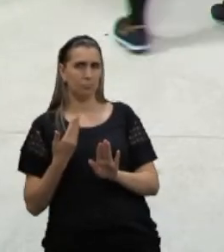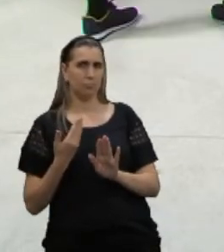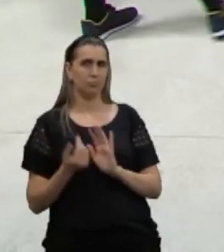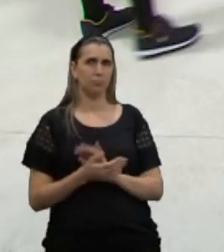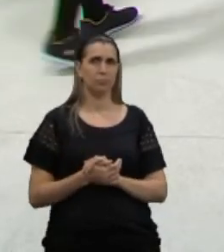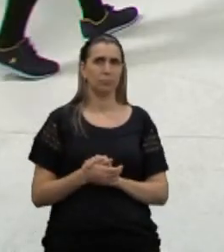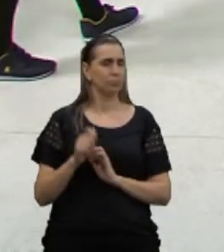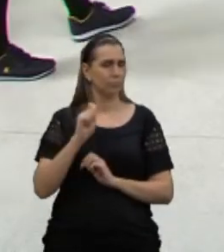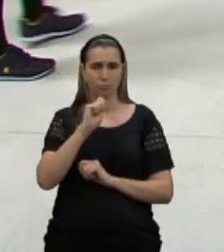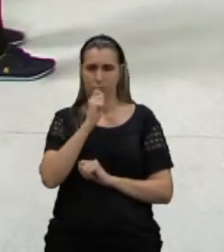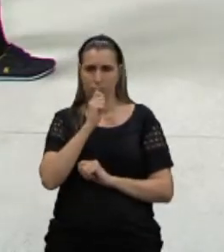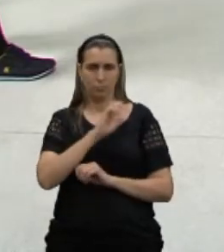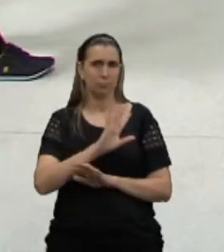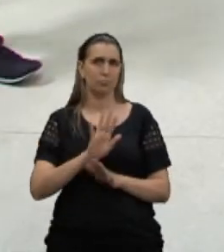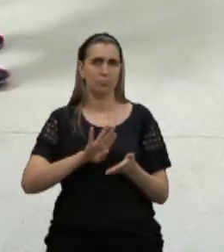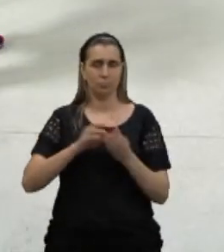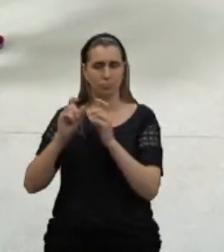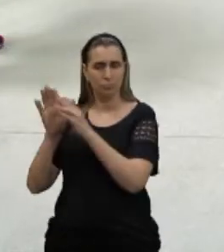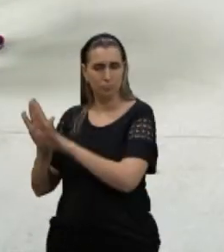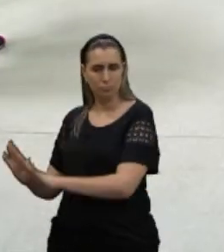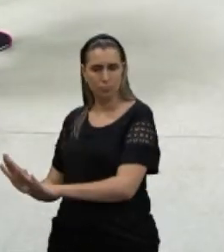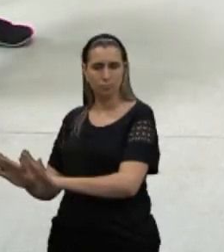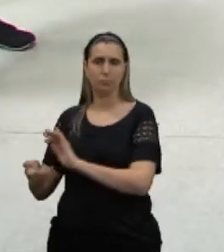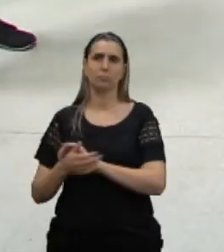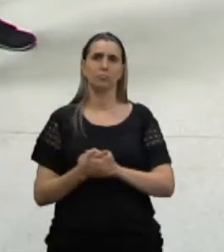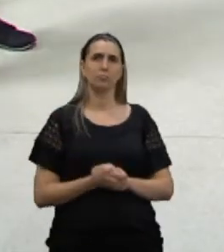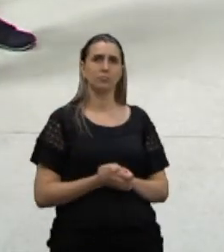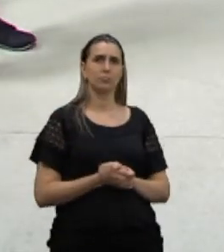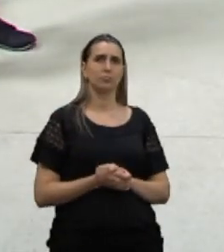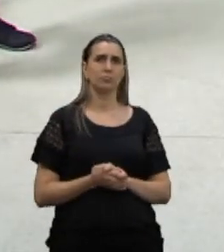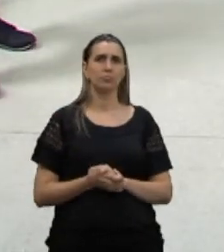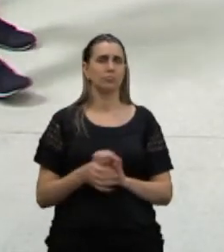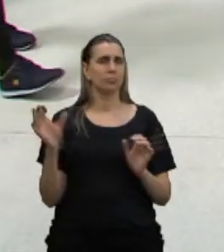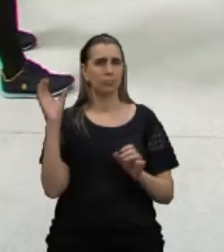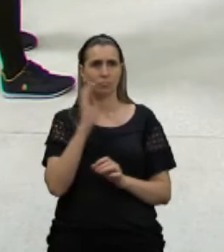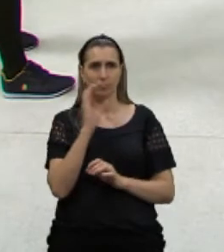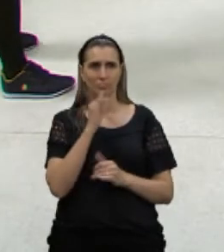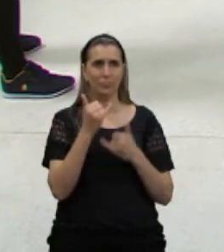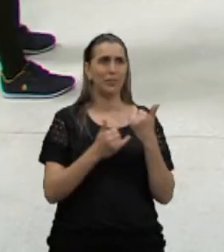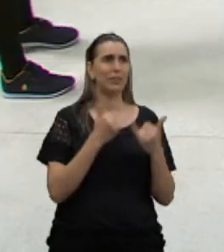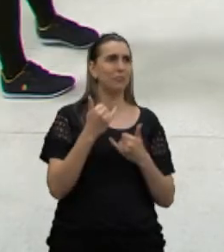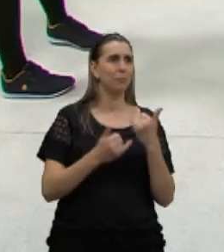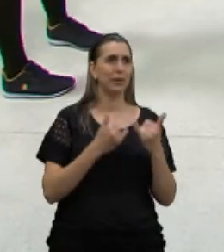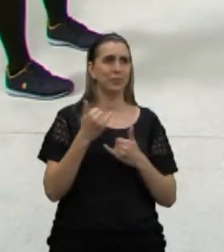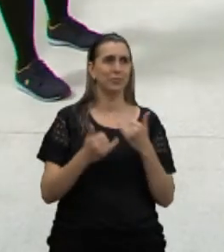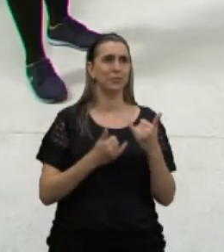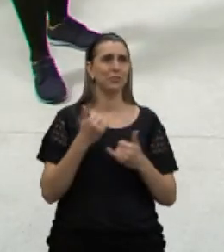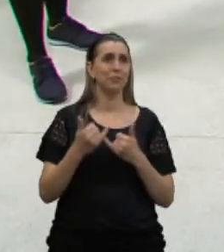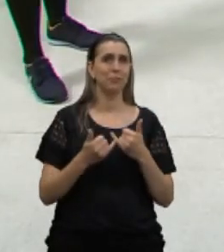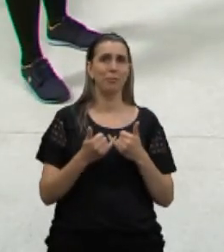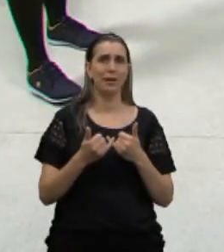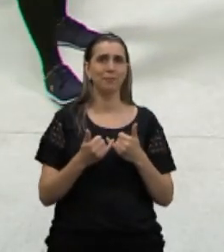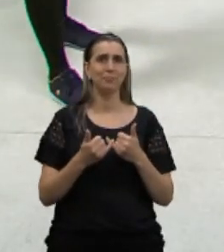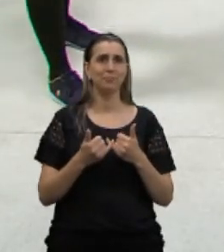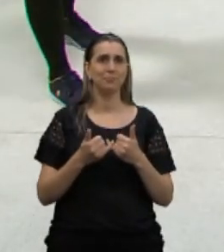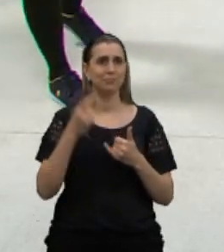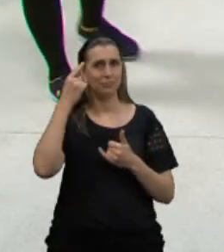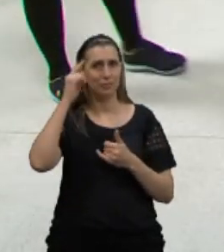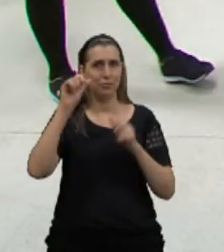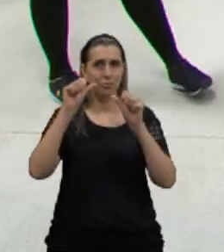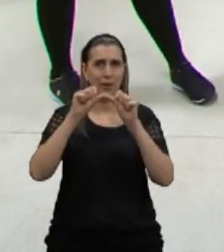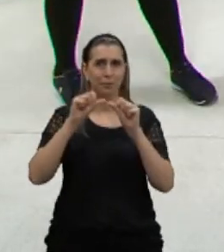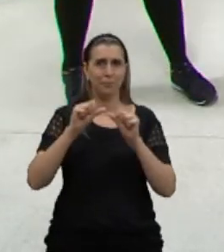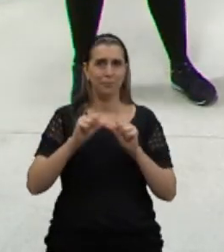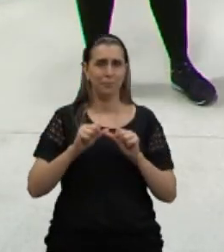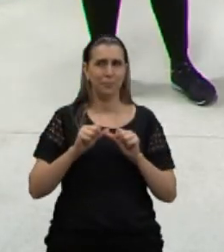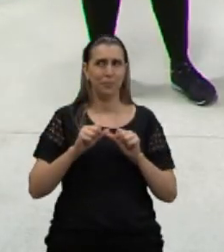precisa de microfone. Não precisa de microfone. Muito bem. Coisa rápida para brincar. Só para ter ideia de simetria dentro, por